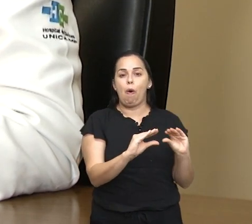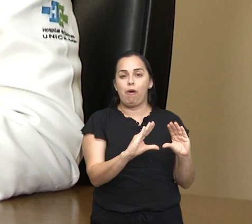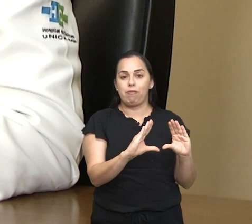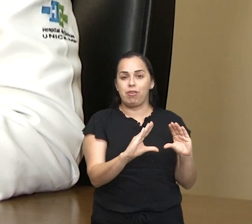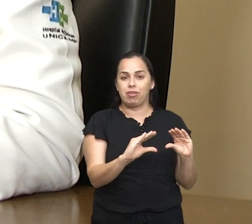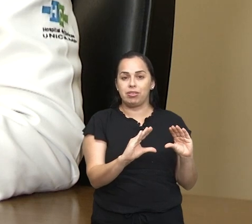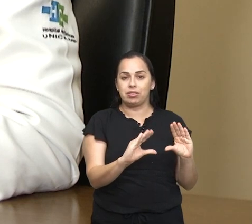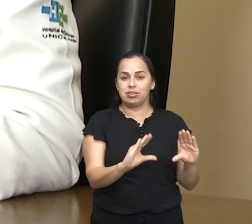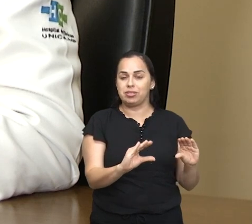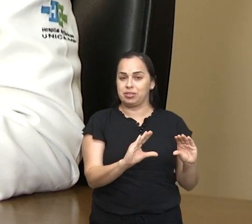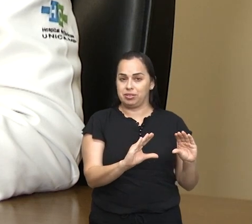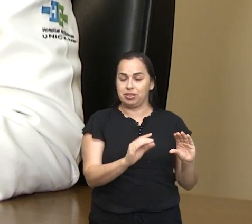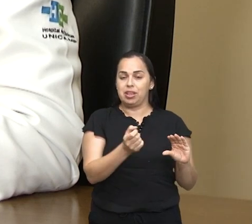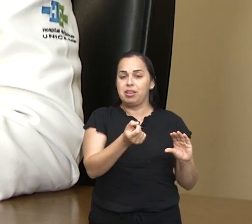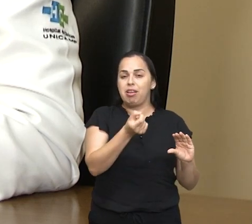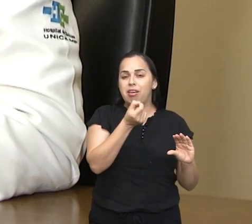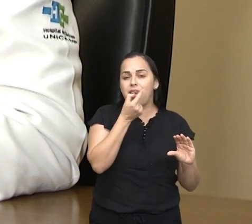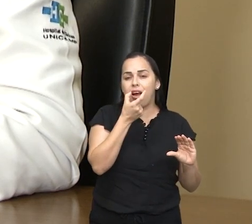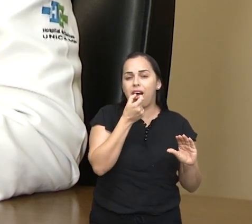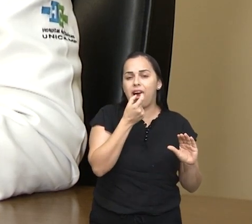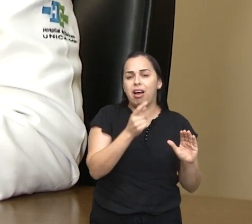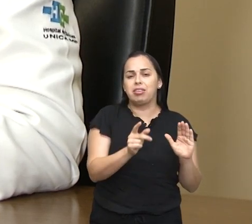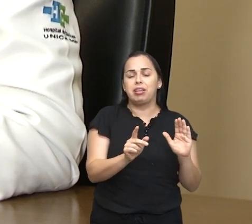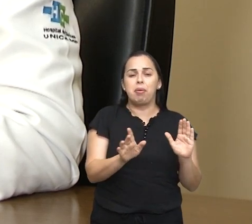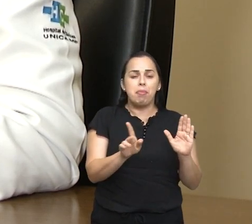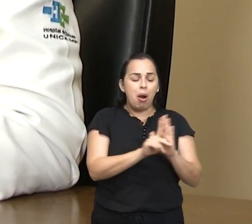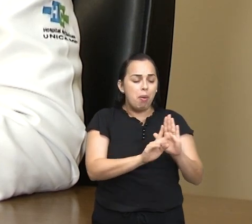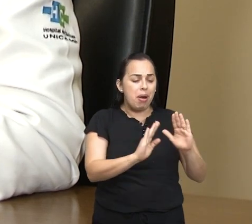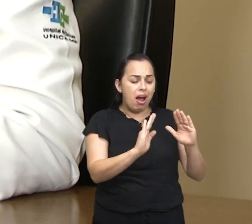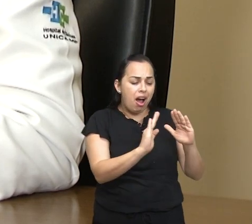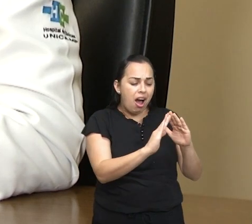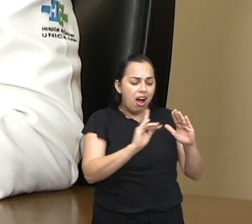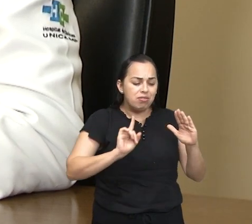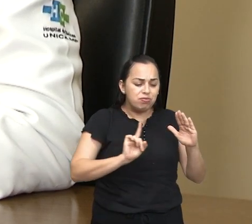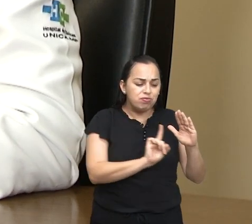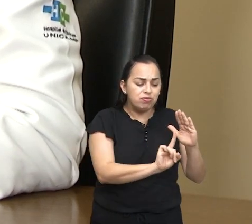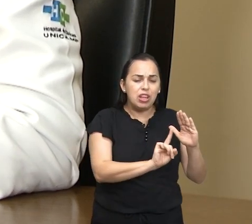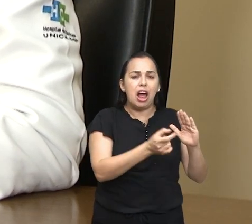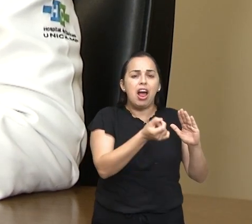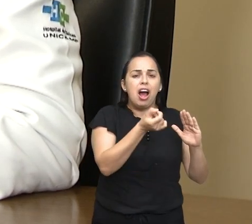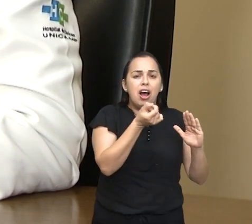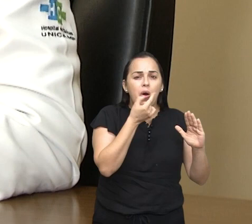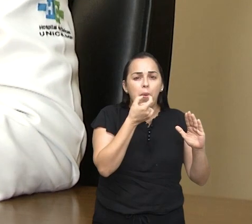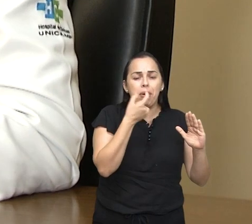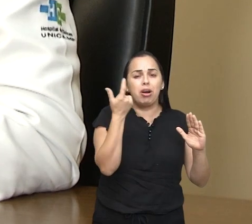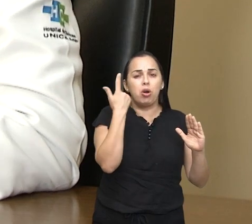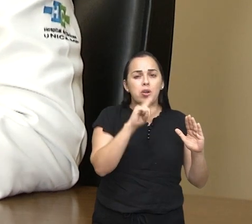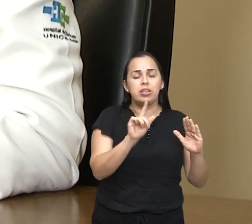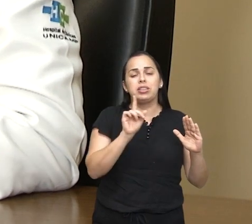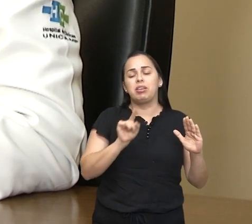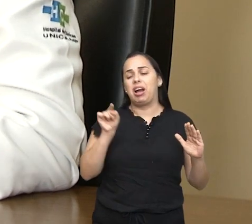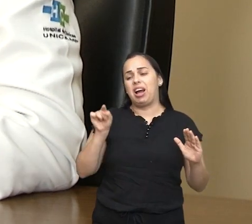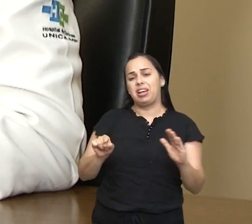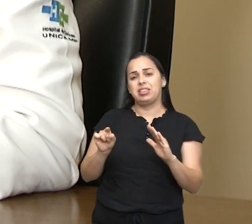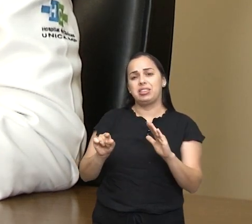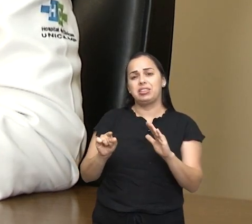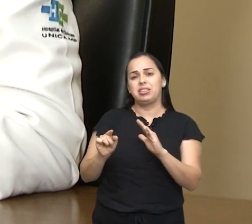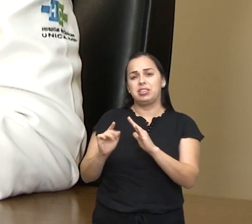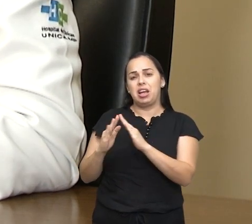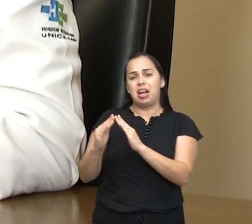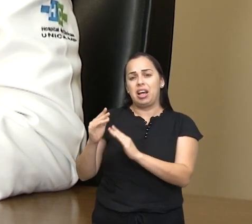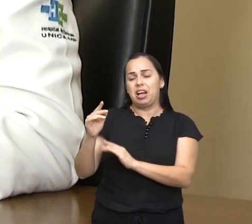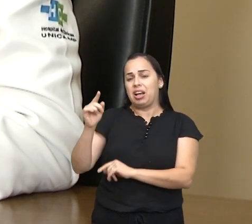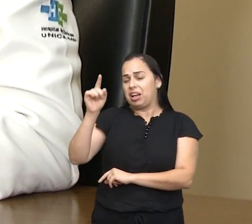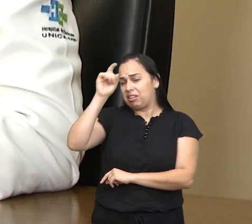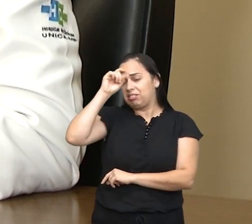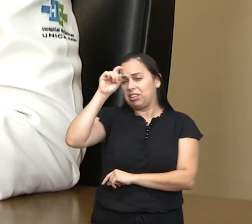ele tome essas medicações em casa. A gente tira ele de um ambiente que, acho que, para os